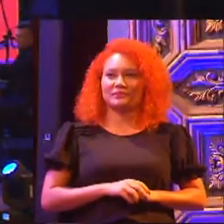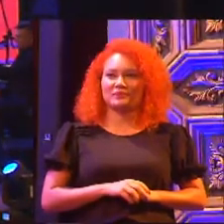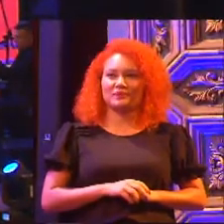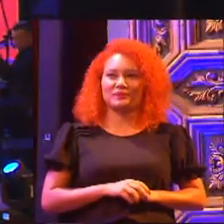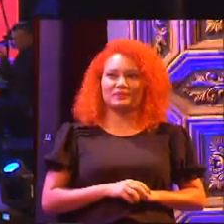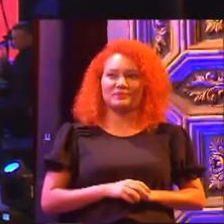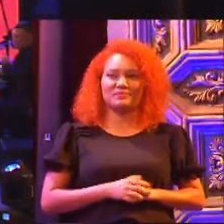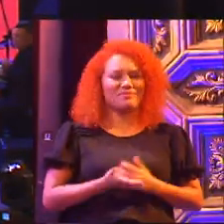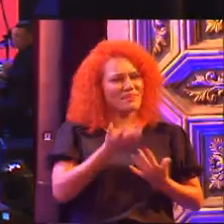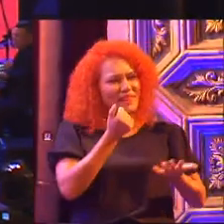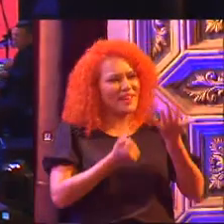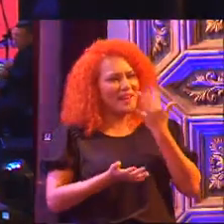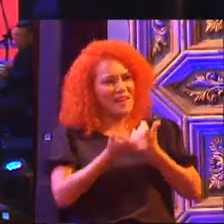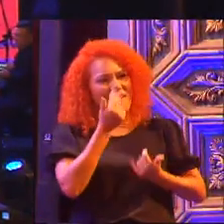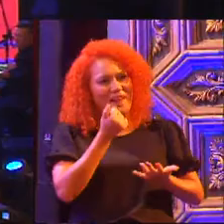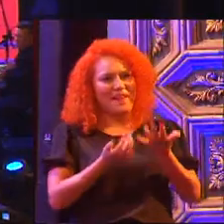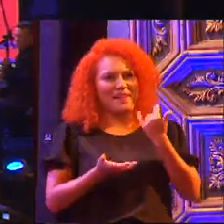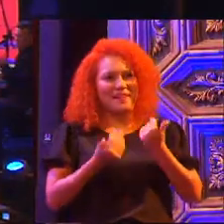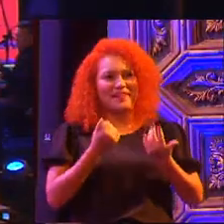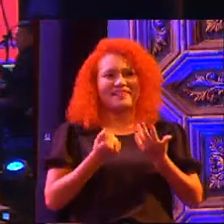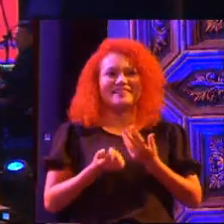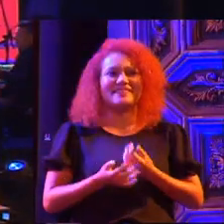Vem pra cá.